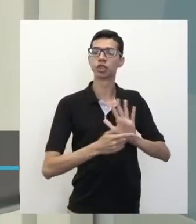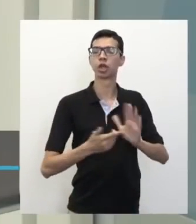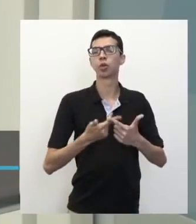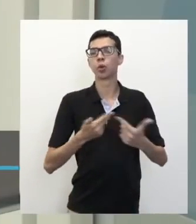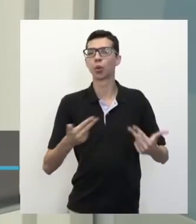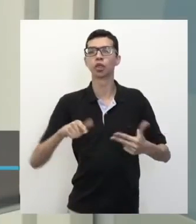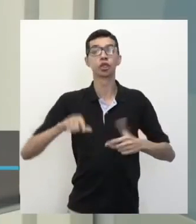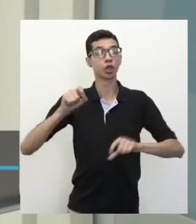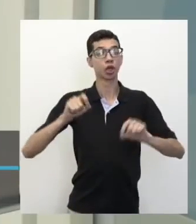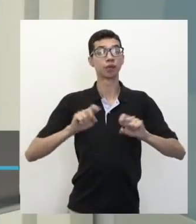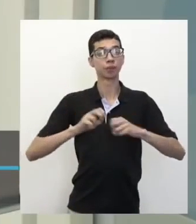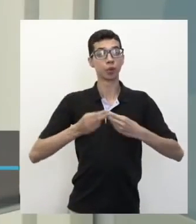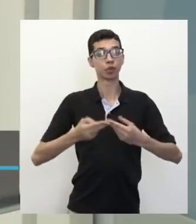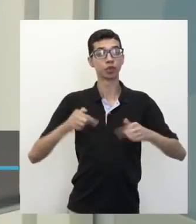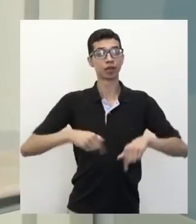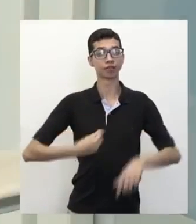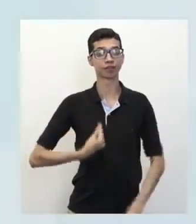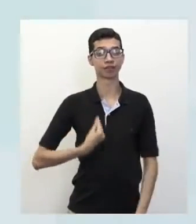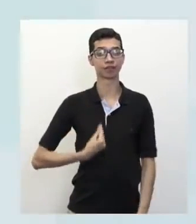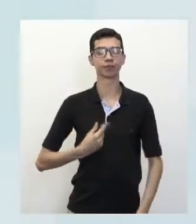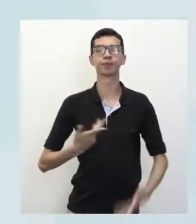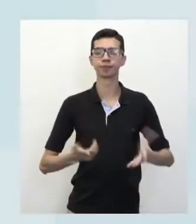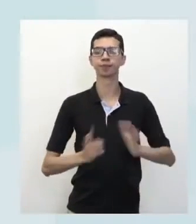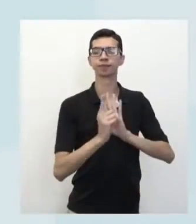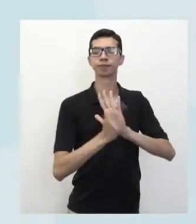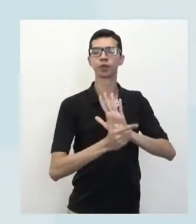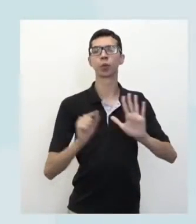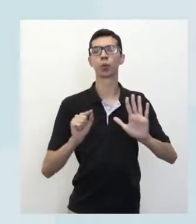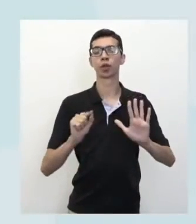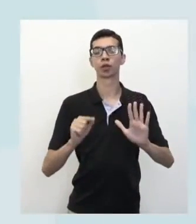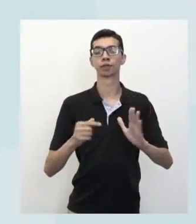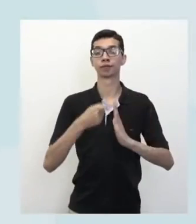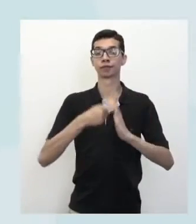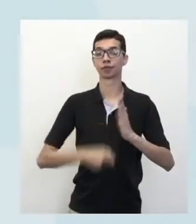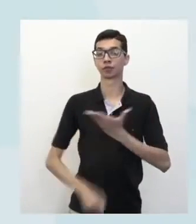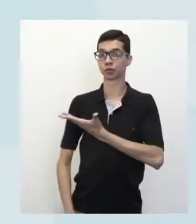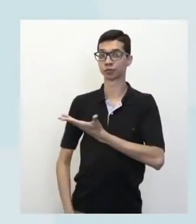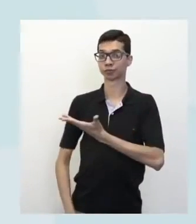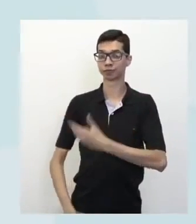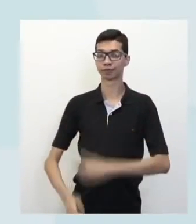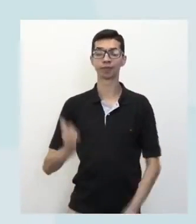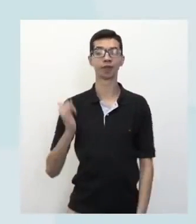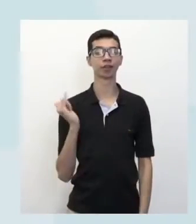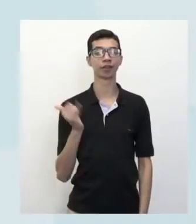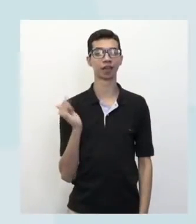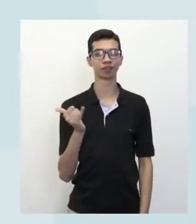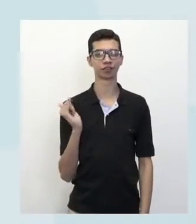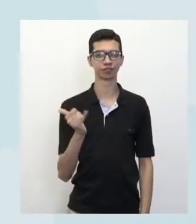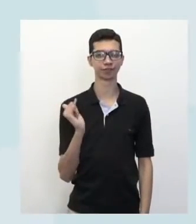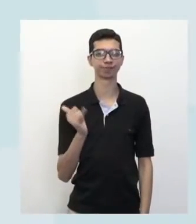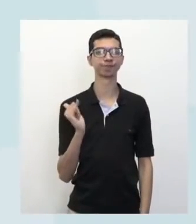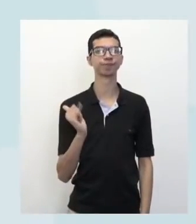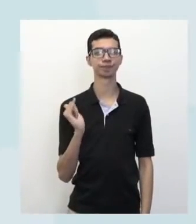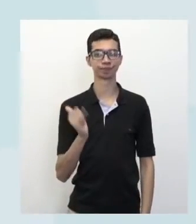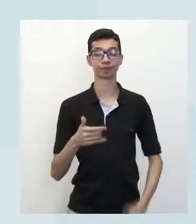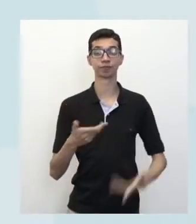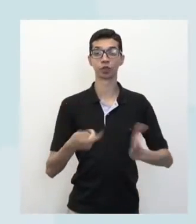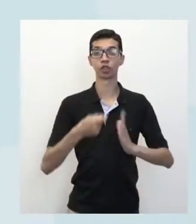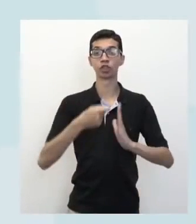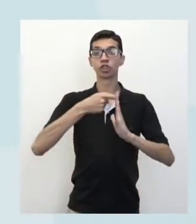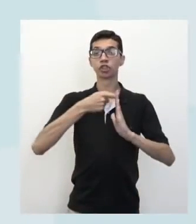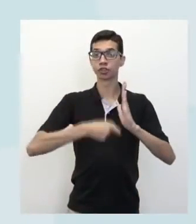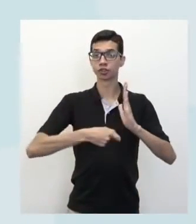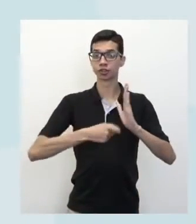bem. O gênero textual lenda é uma narrativa, certo? Então, é o gênero textual que tem